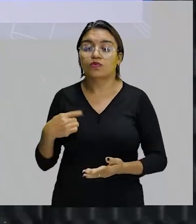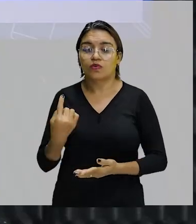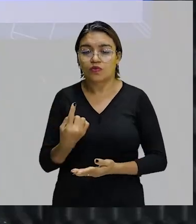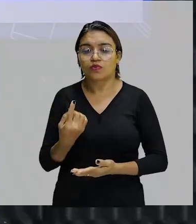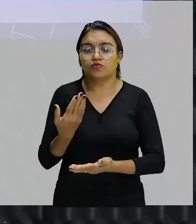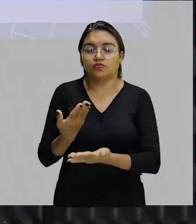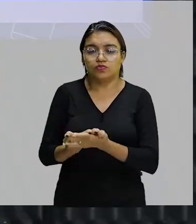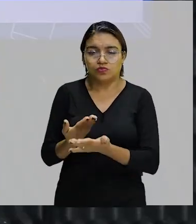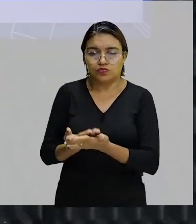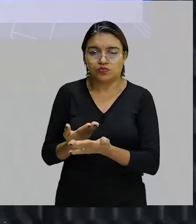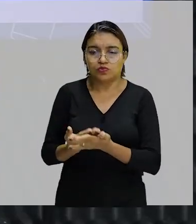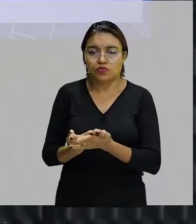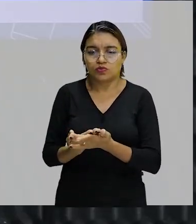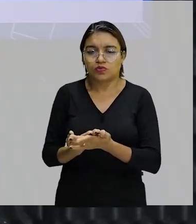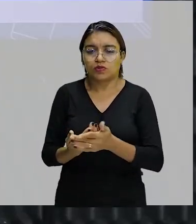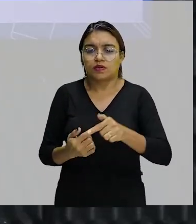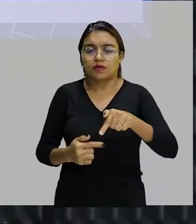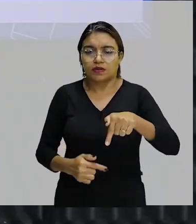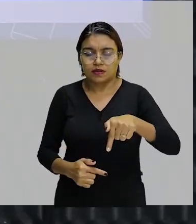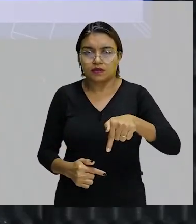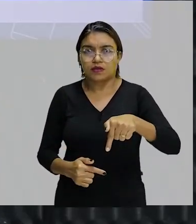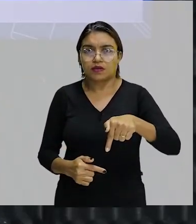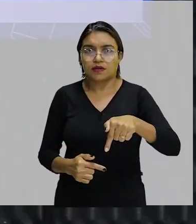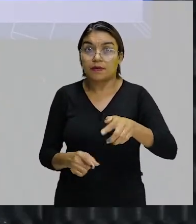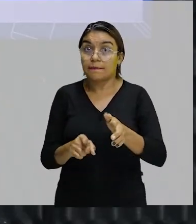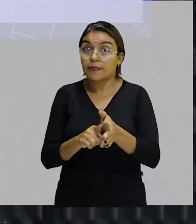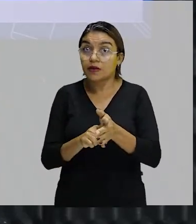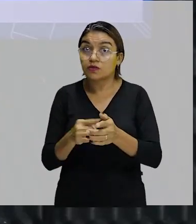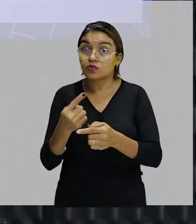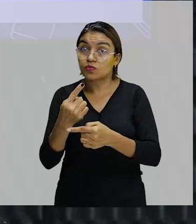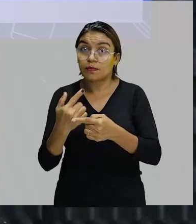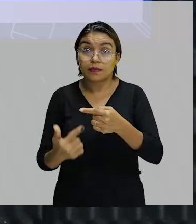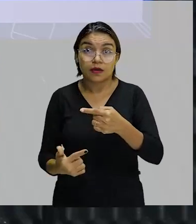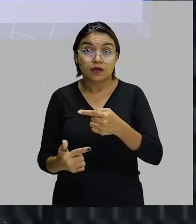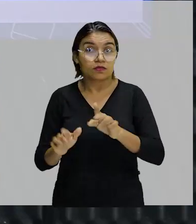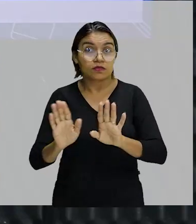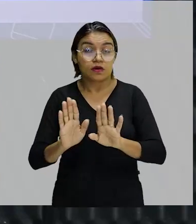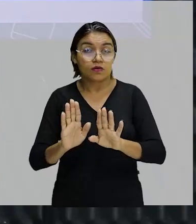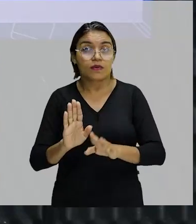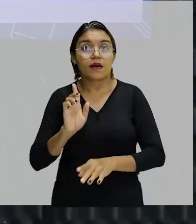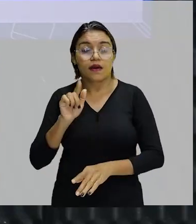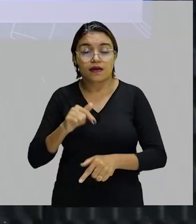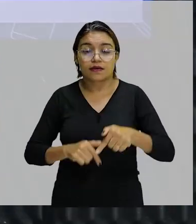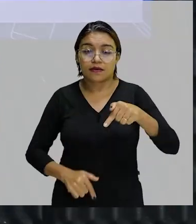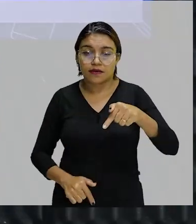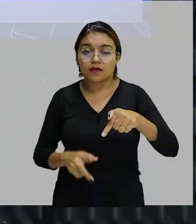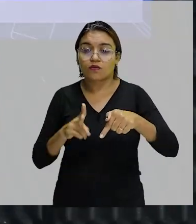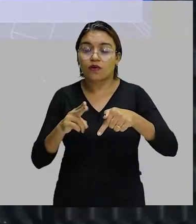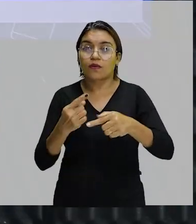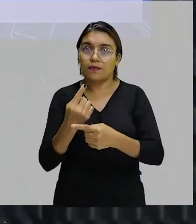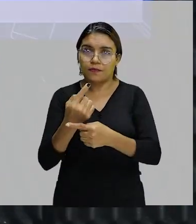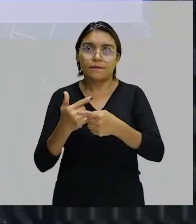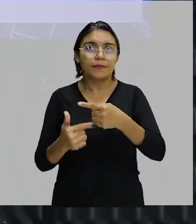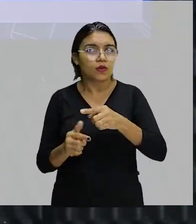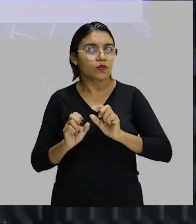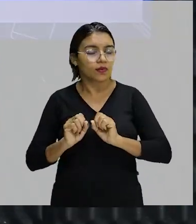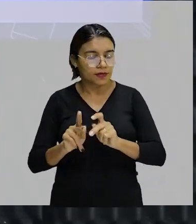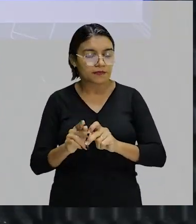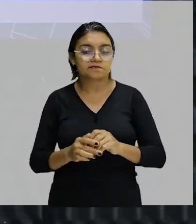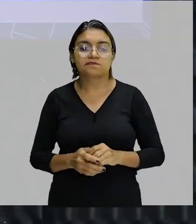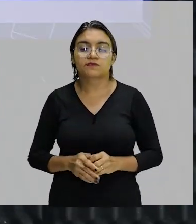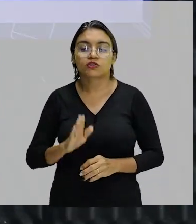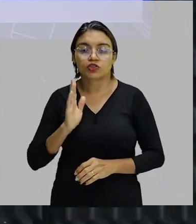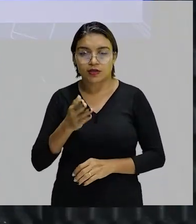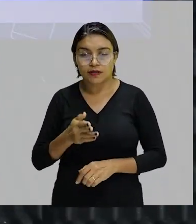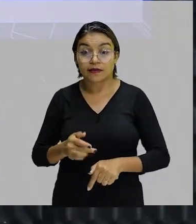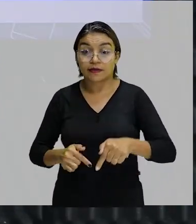trabalhando com o Q igual a menos meio. Já ficou Q igual a meio. Belezinha? Vamos continuar. Já identifiquei a